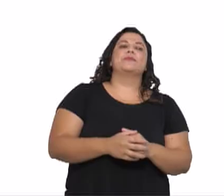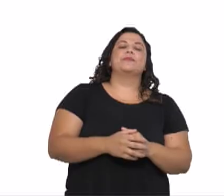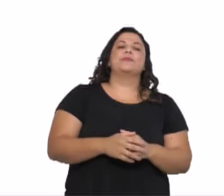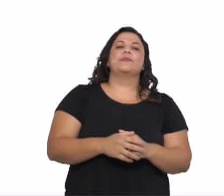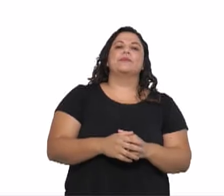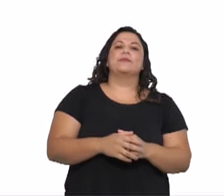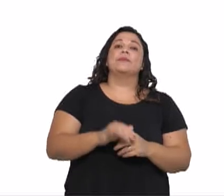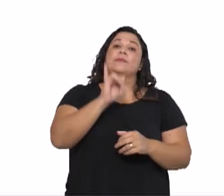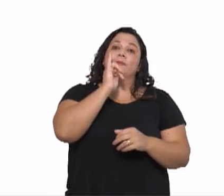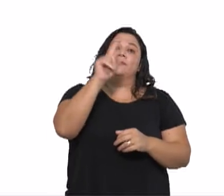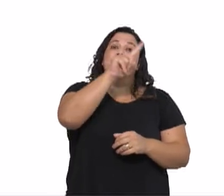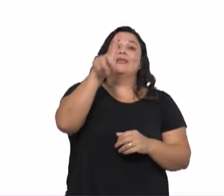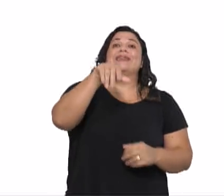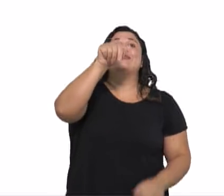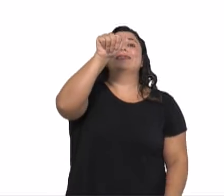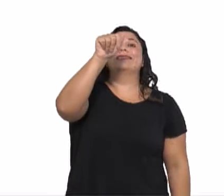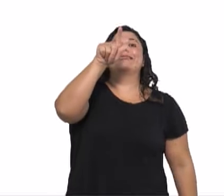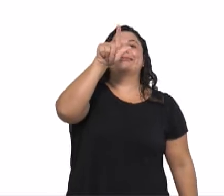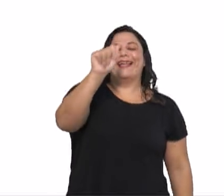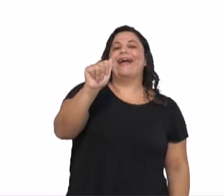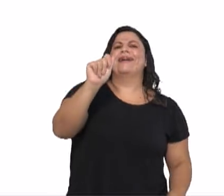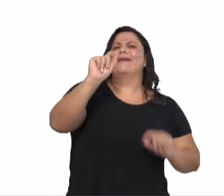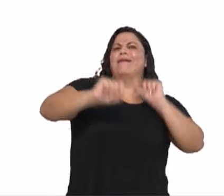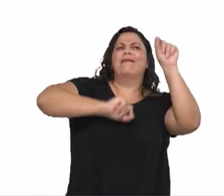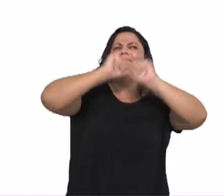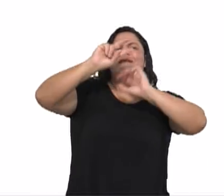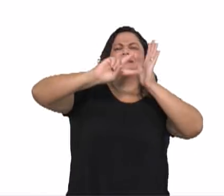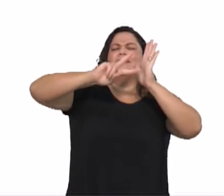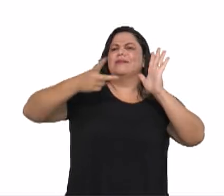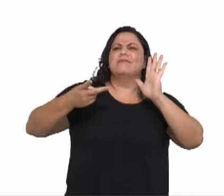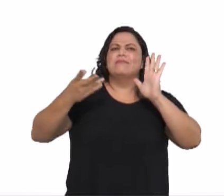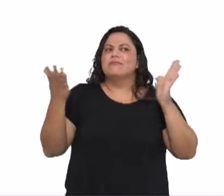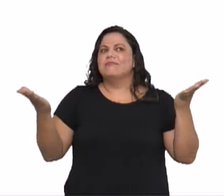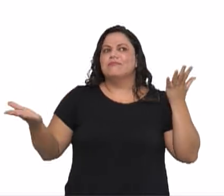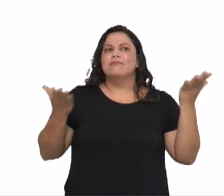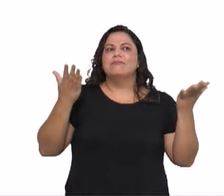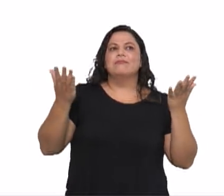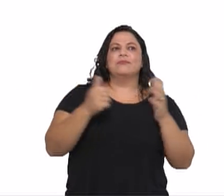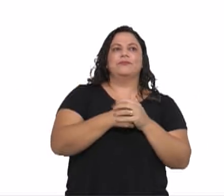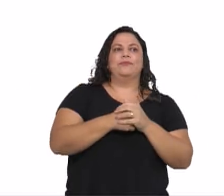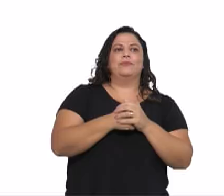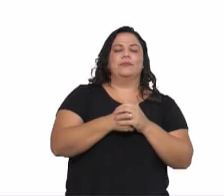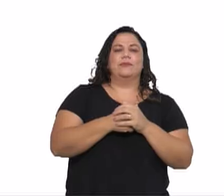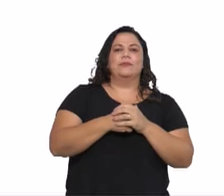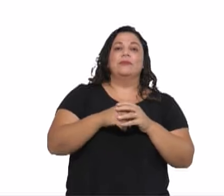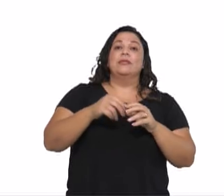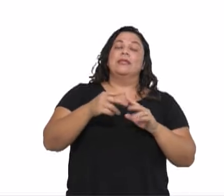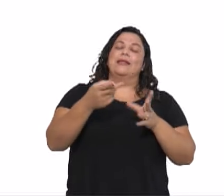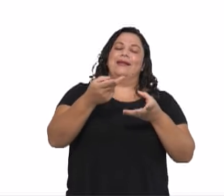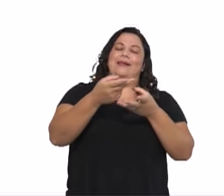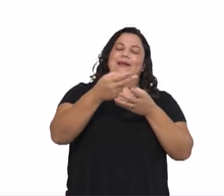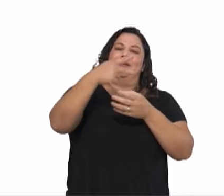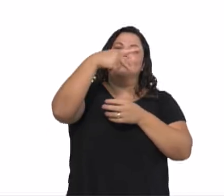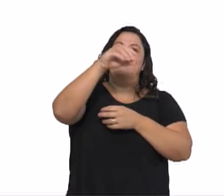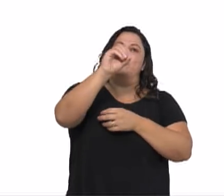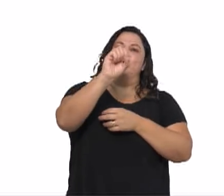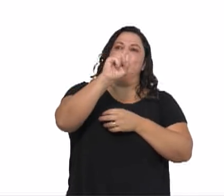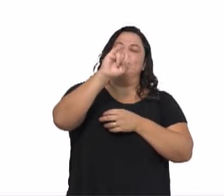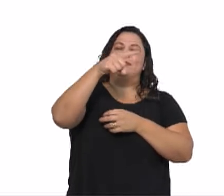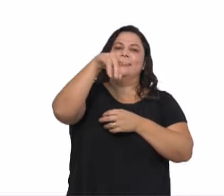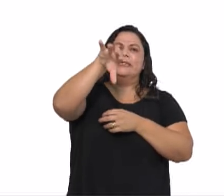A palavra zaga, o significado: posição recuada e defensiva num campo de